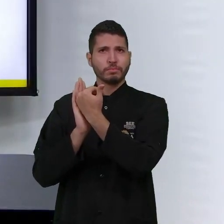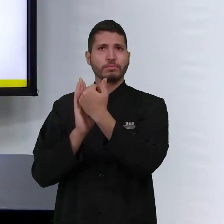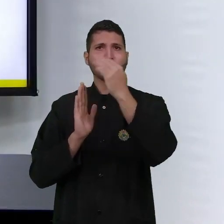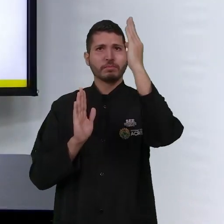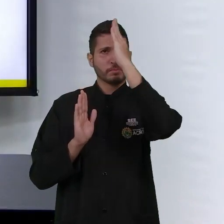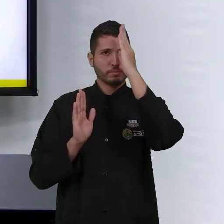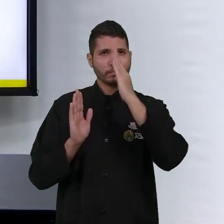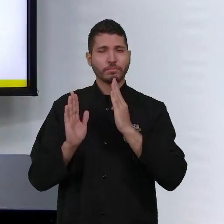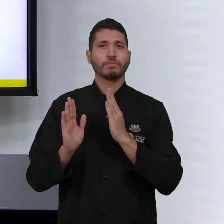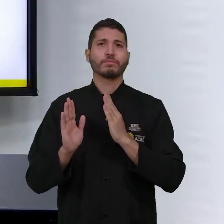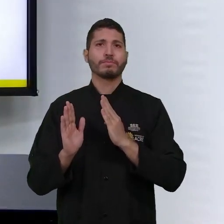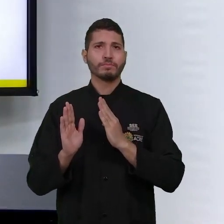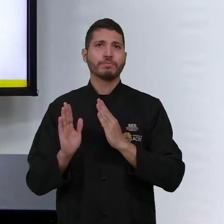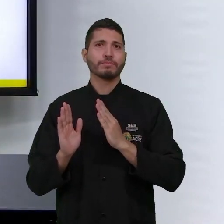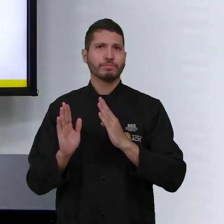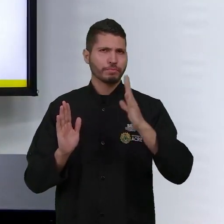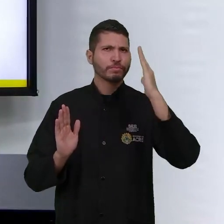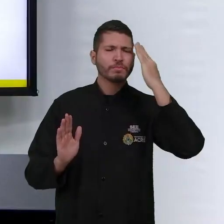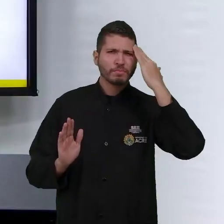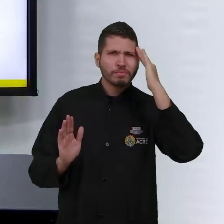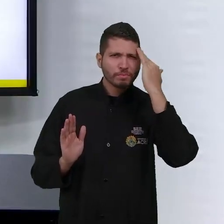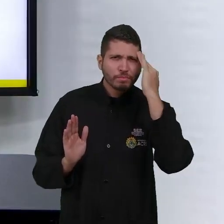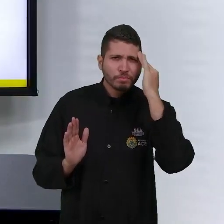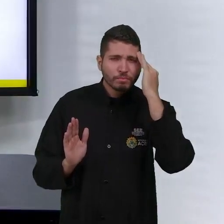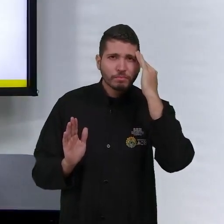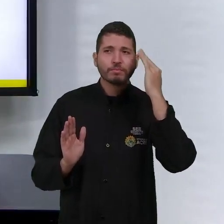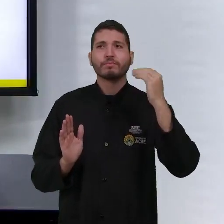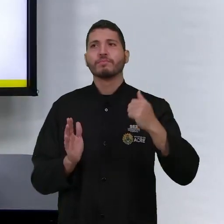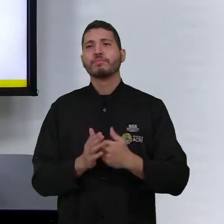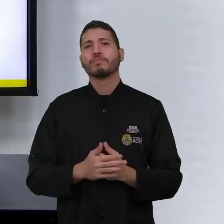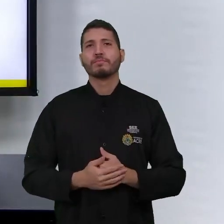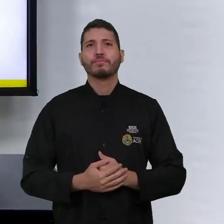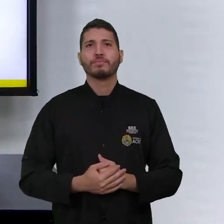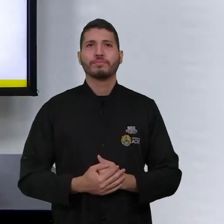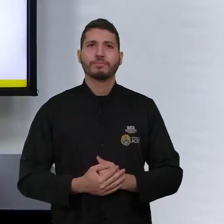esse aspecto. Entendido até aí? Ótimo, muito bem.